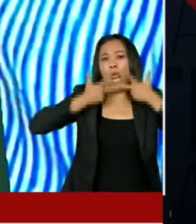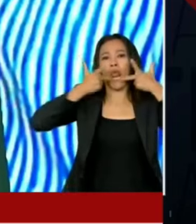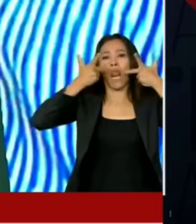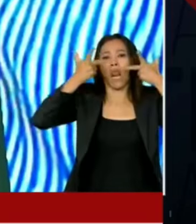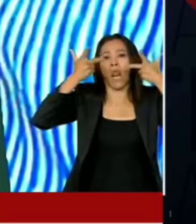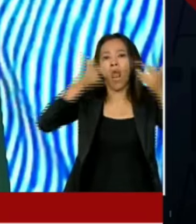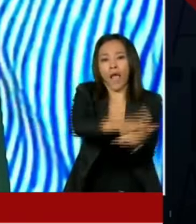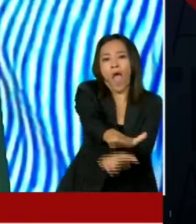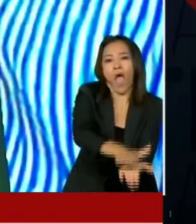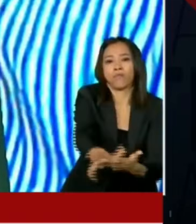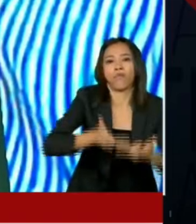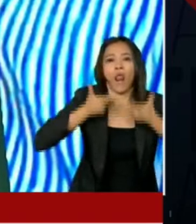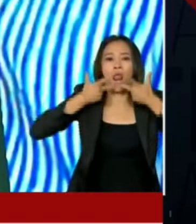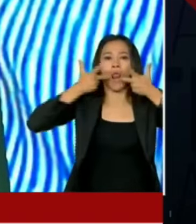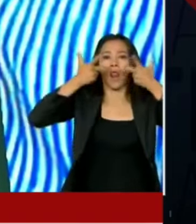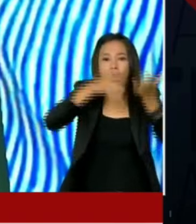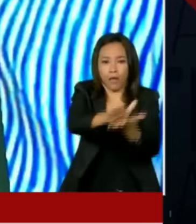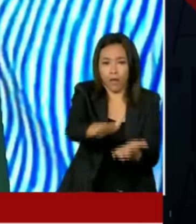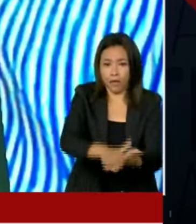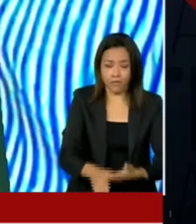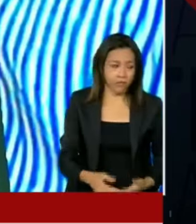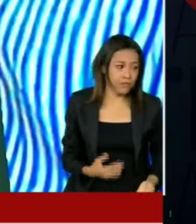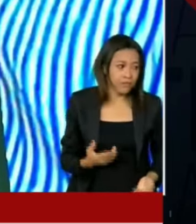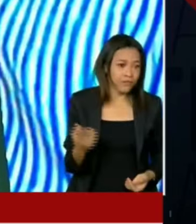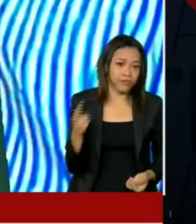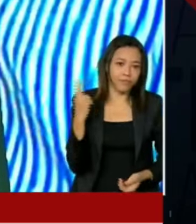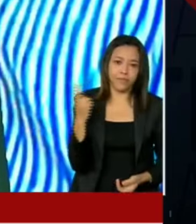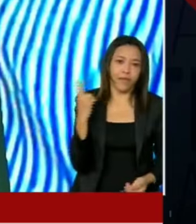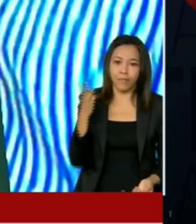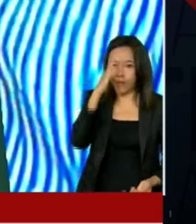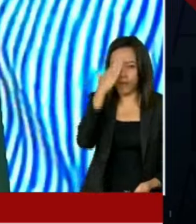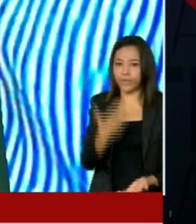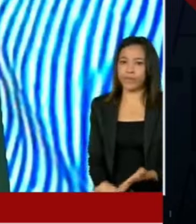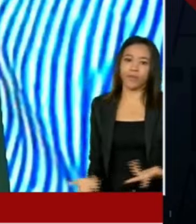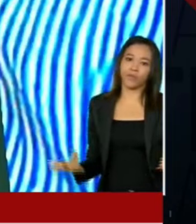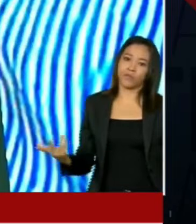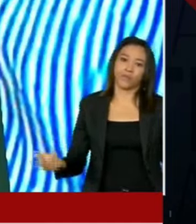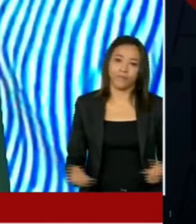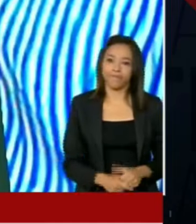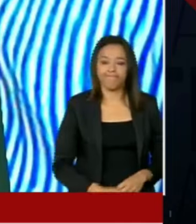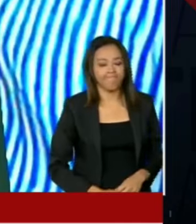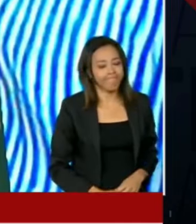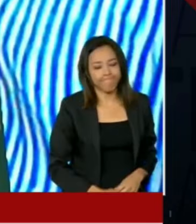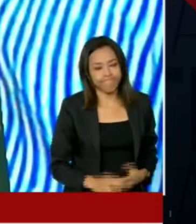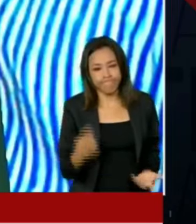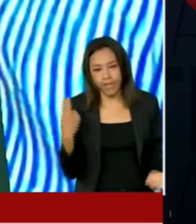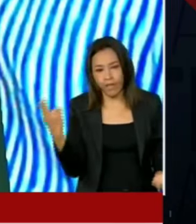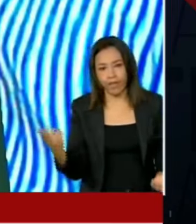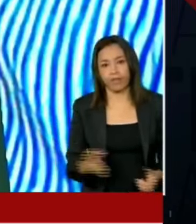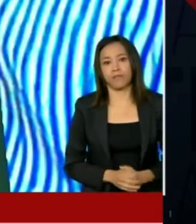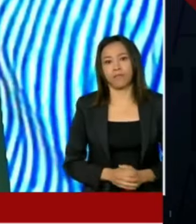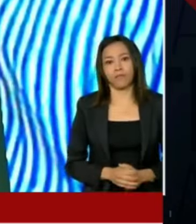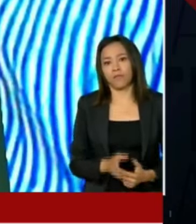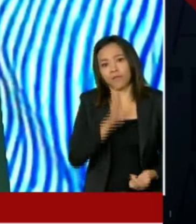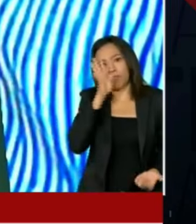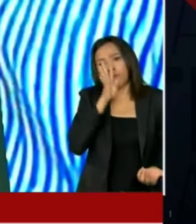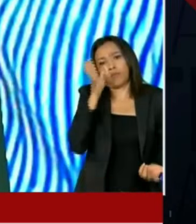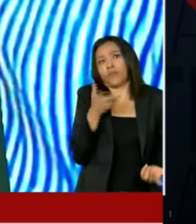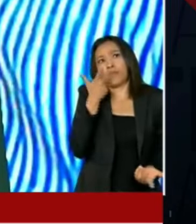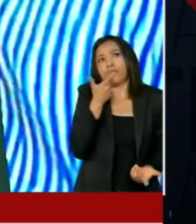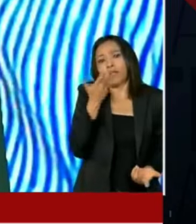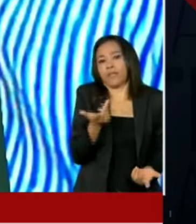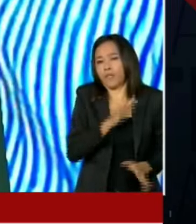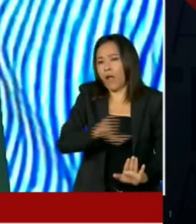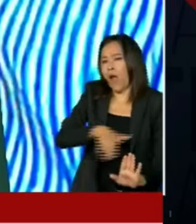do presidente da República com uma visão completamente diferente dessa. Mas, pelo menos, é um discurso